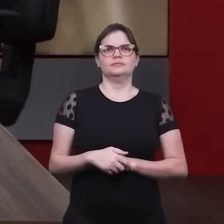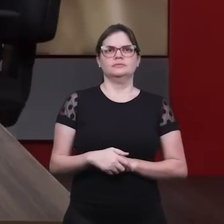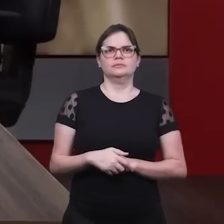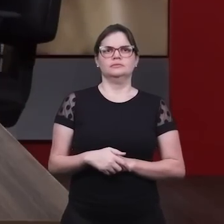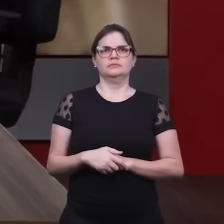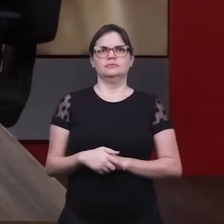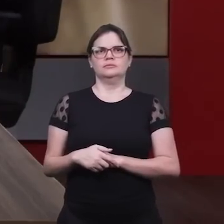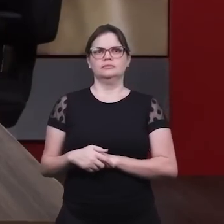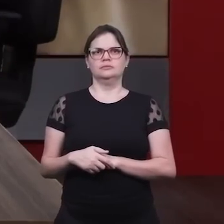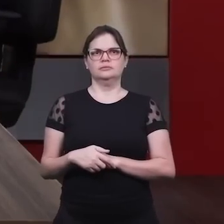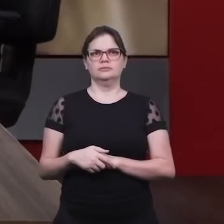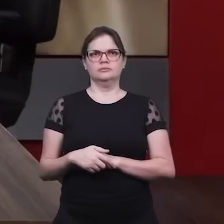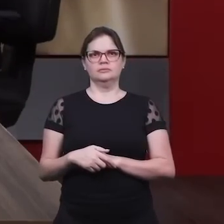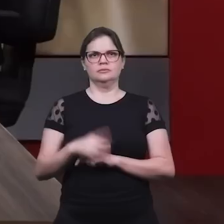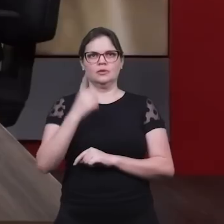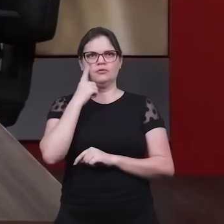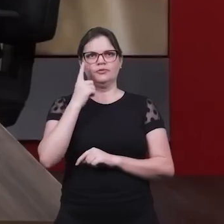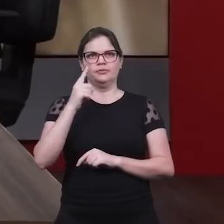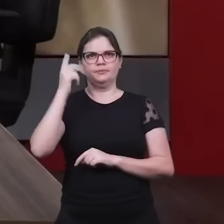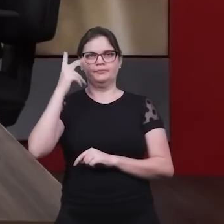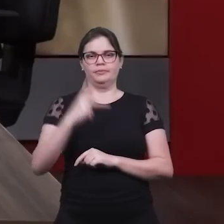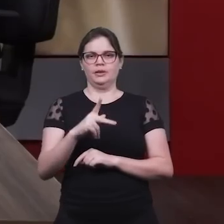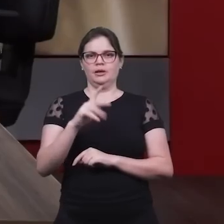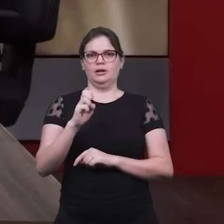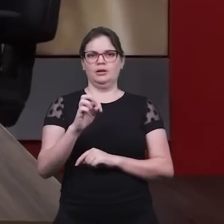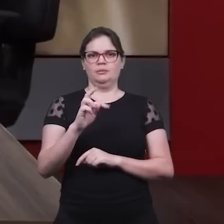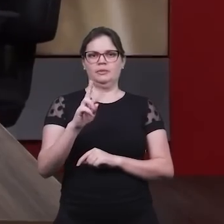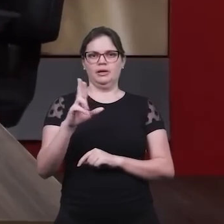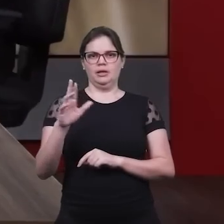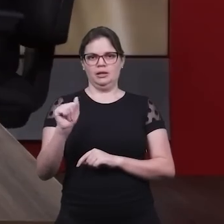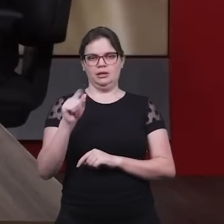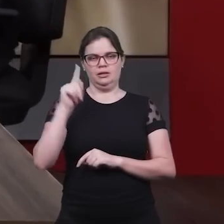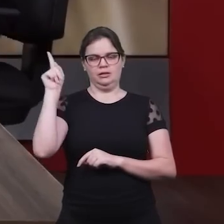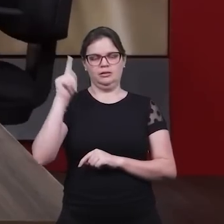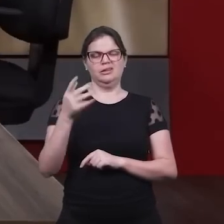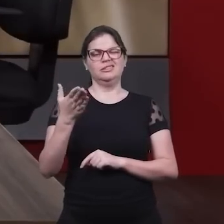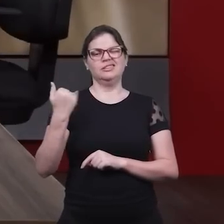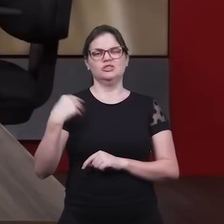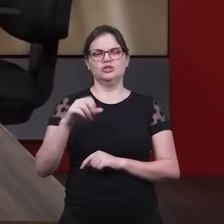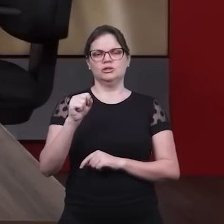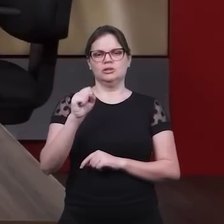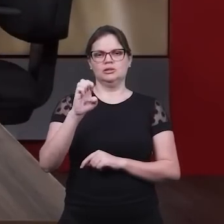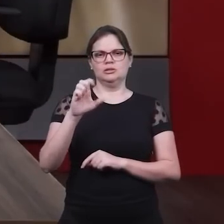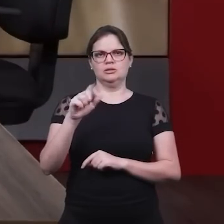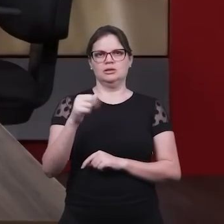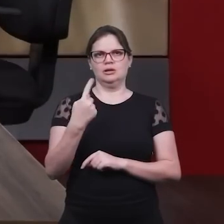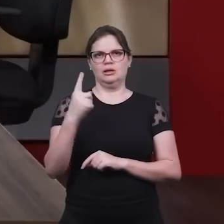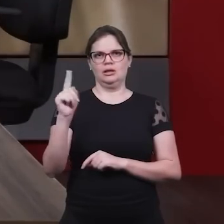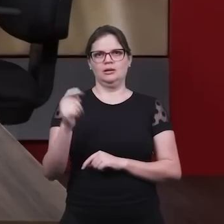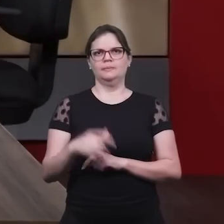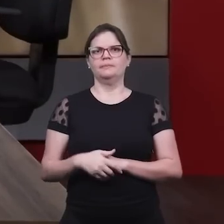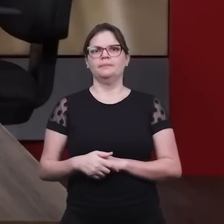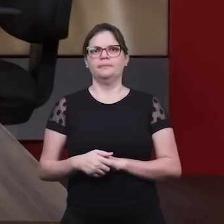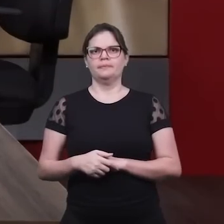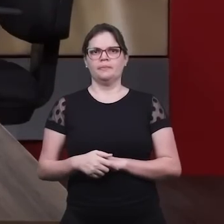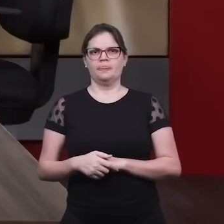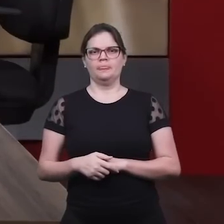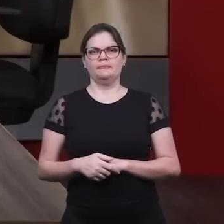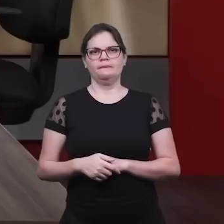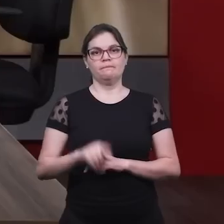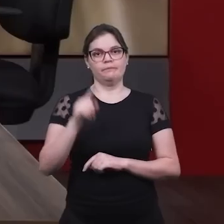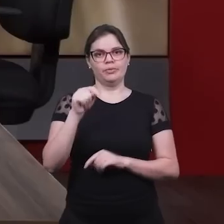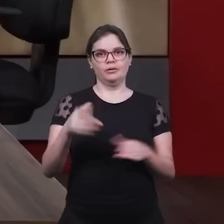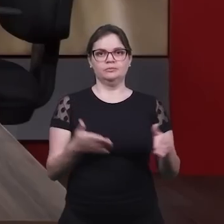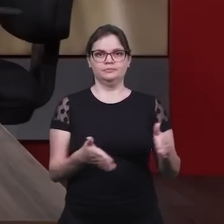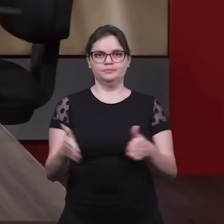Certo. Essa estrada, ó, Petra tá lá em cima, lá, ó. Aqui assim, ó, tá Petra. Certo. Petra antiga,